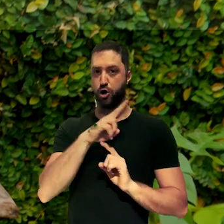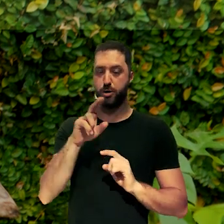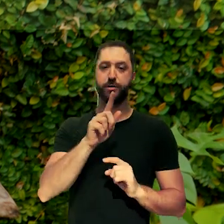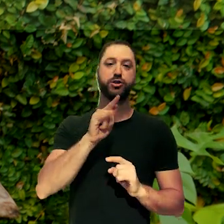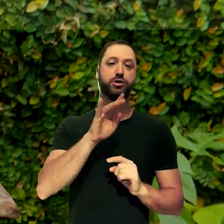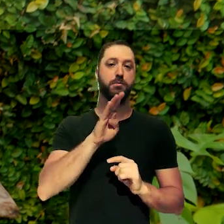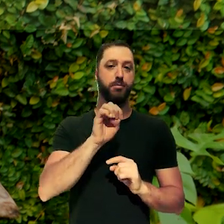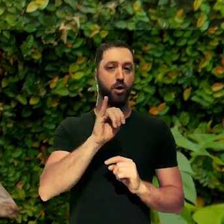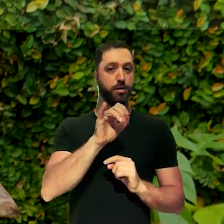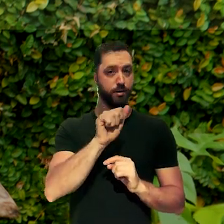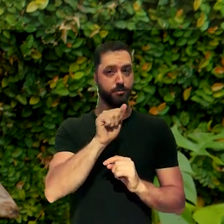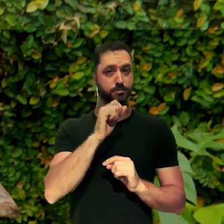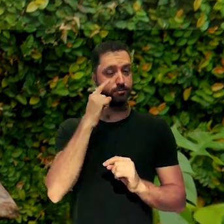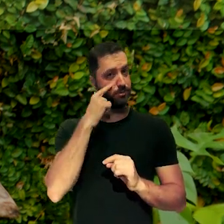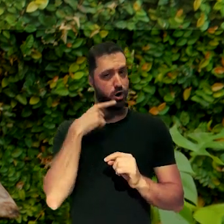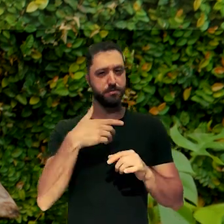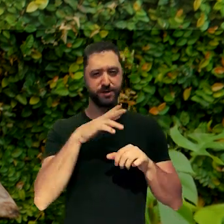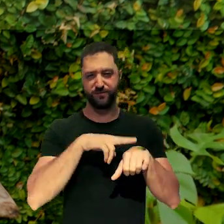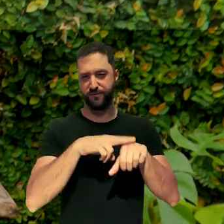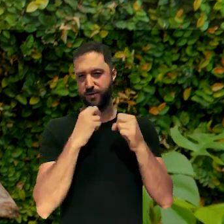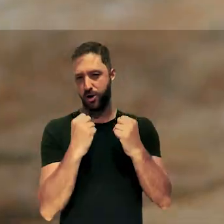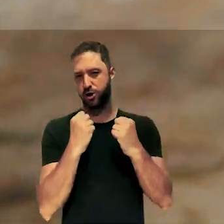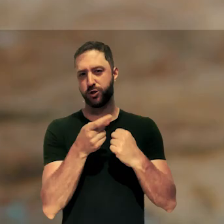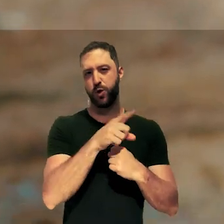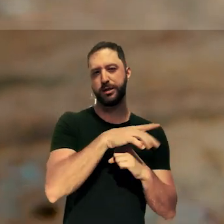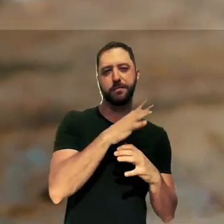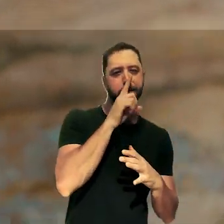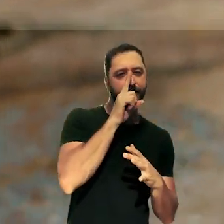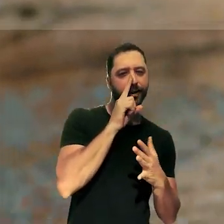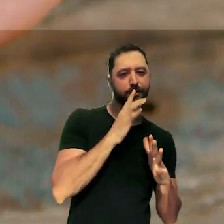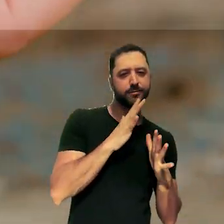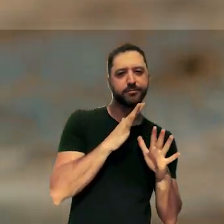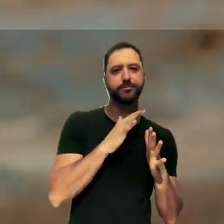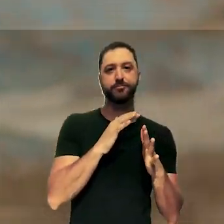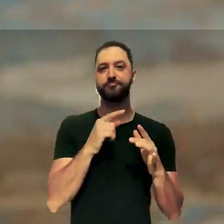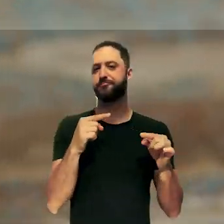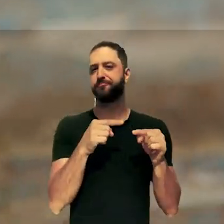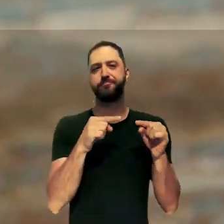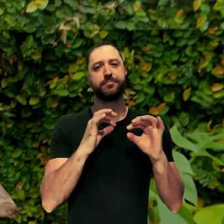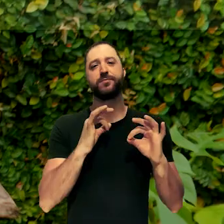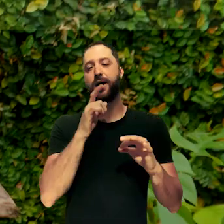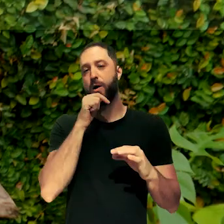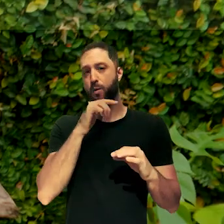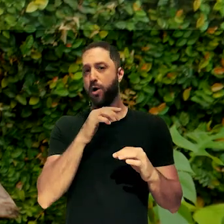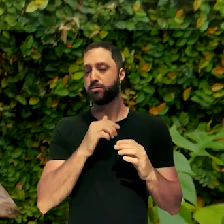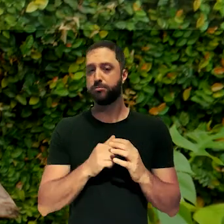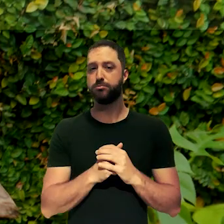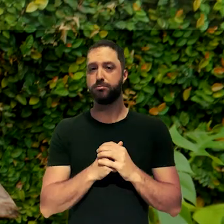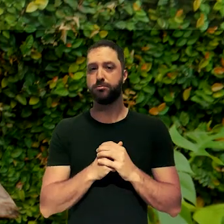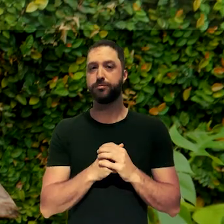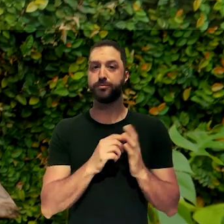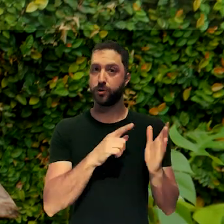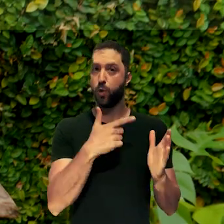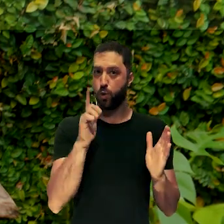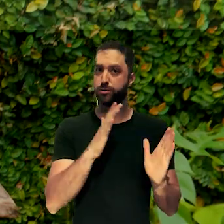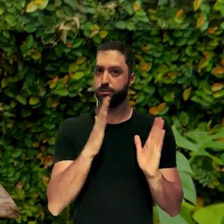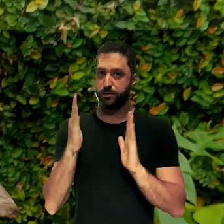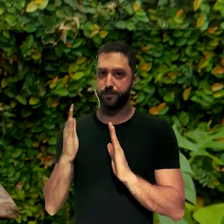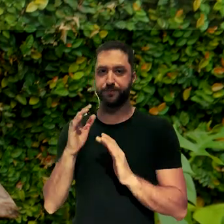muito bem são as jiboias, tá vendo? Essa aqui é mais verde, essa aqui já é mais variegata, elas se dão super bem